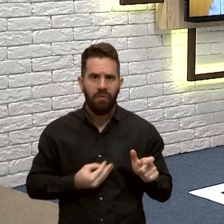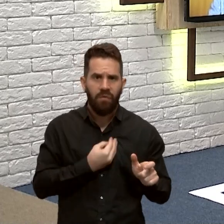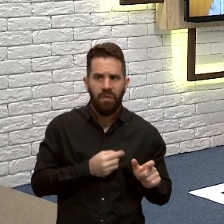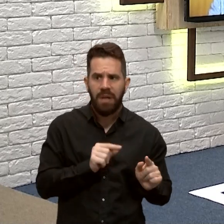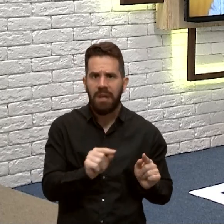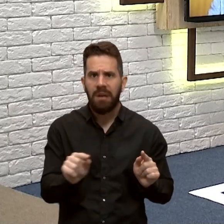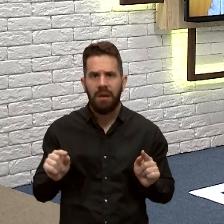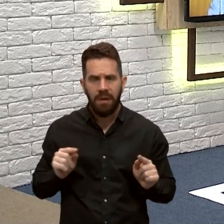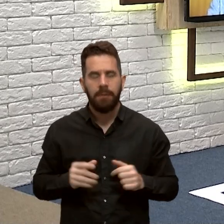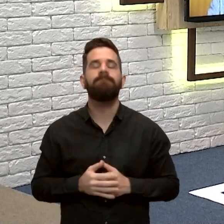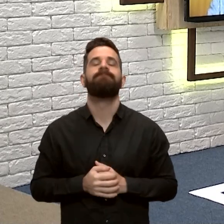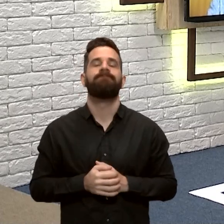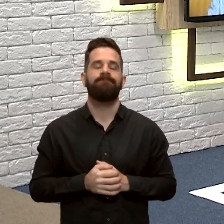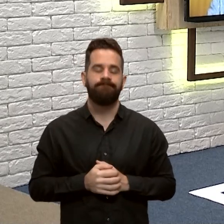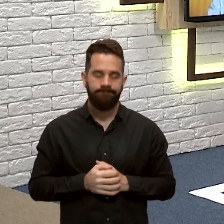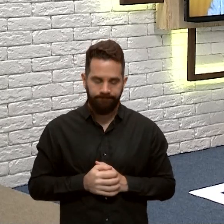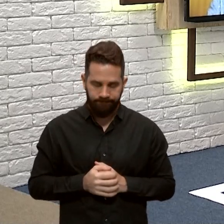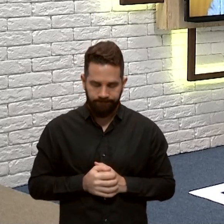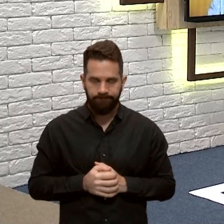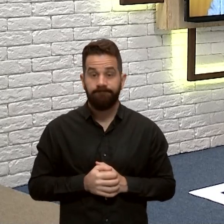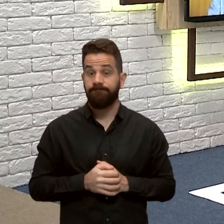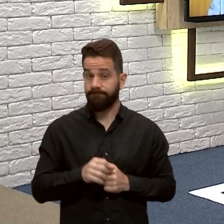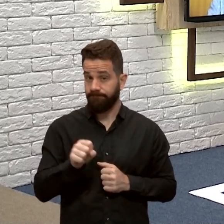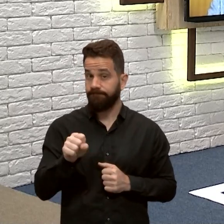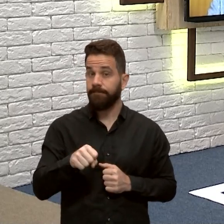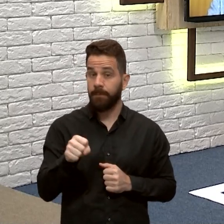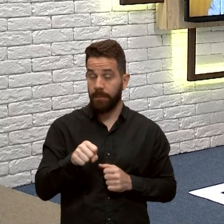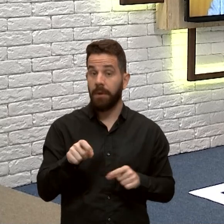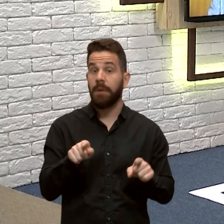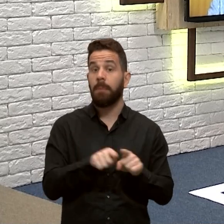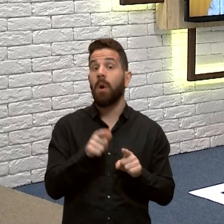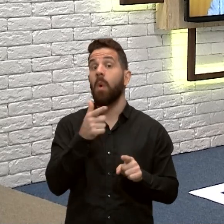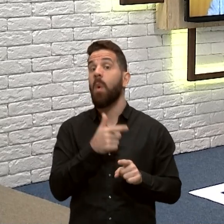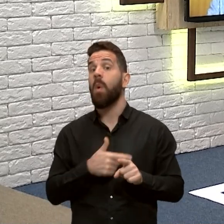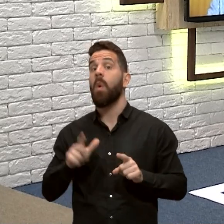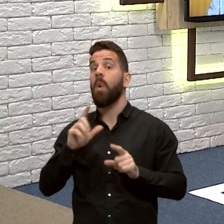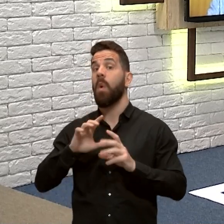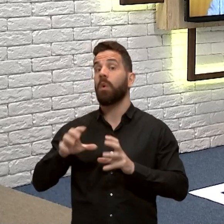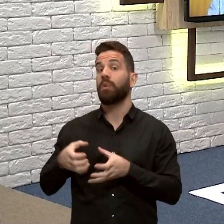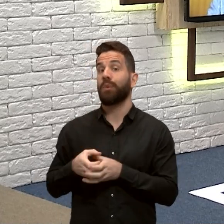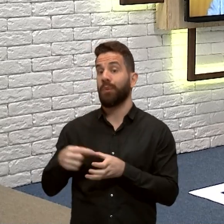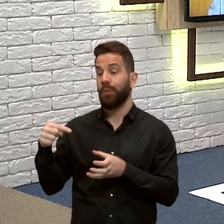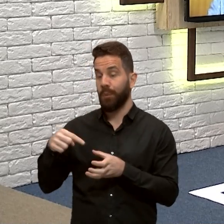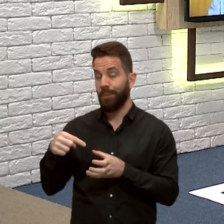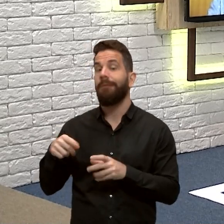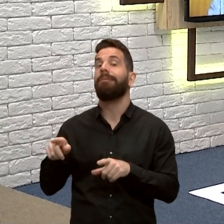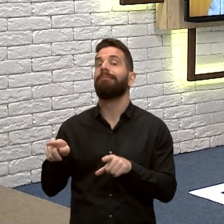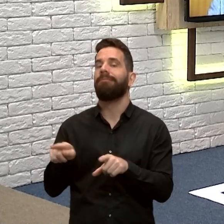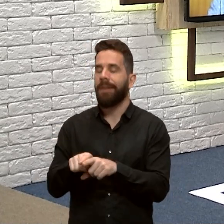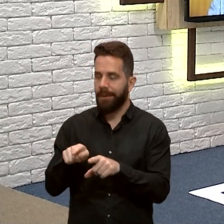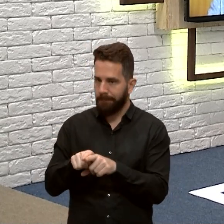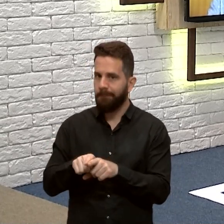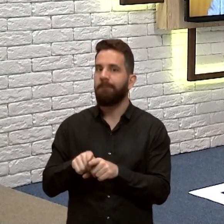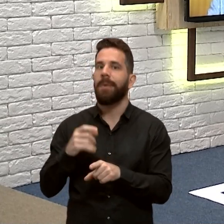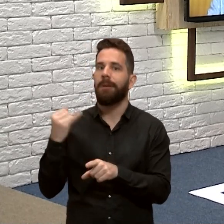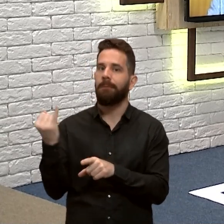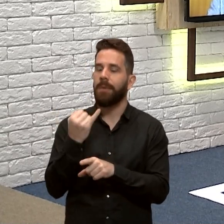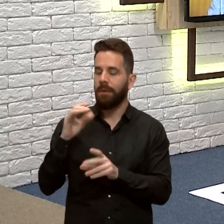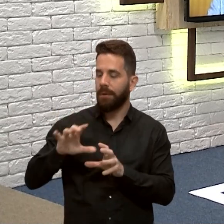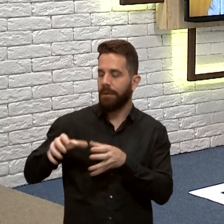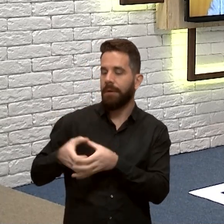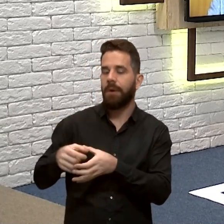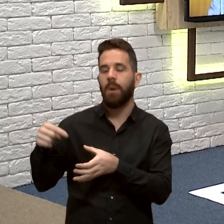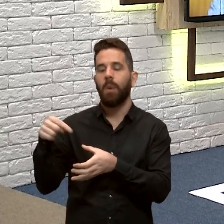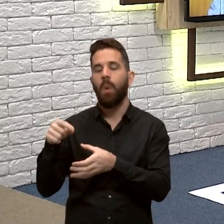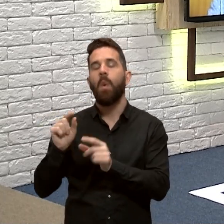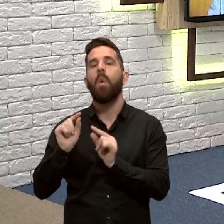Camila, de fato. E eu acrescento, inclusive, um outro grupo também importante aqui em relação ao Brasil, que é de comunicadores.